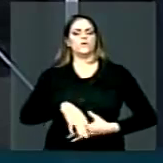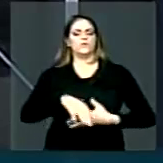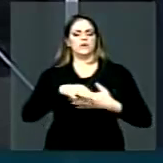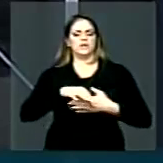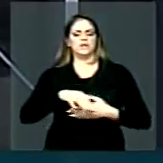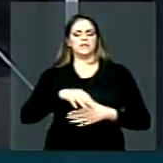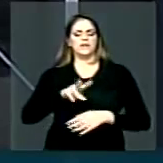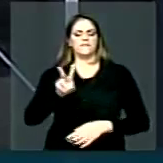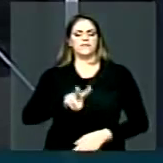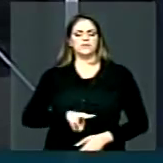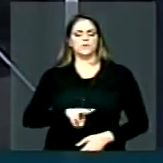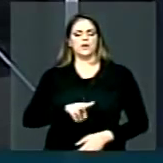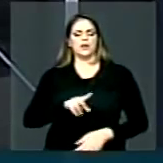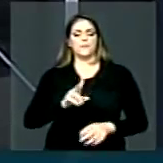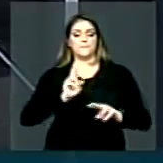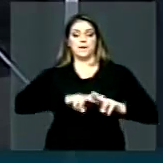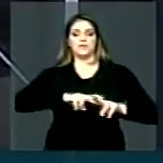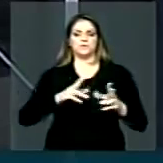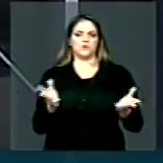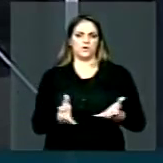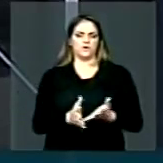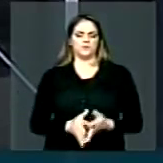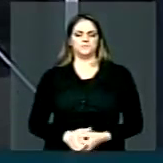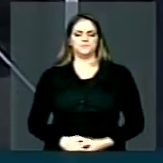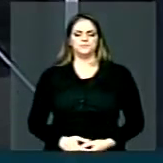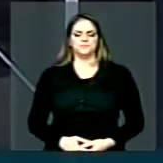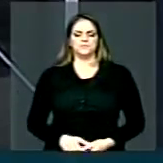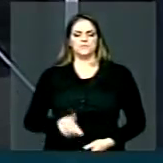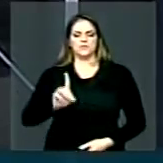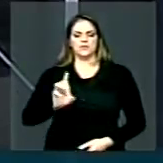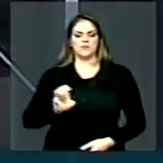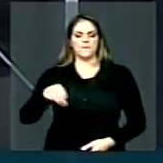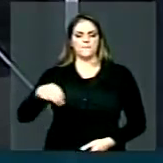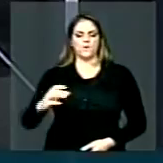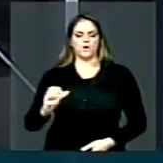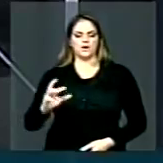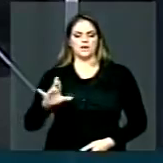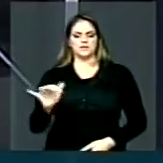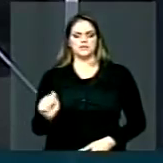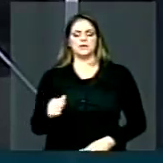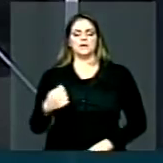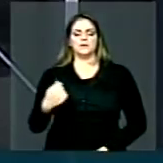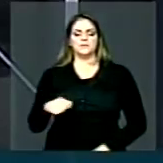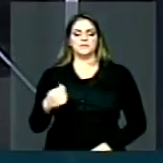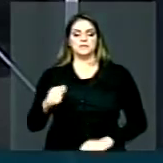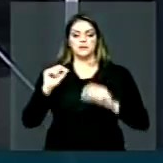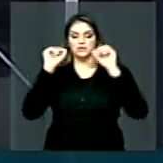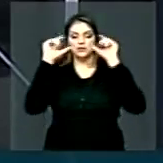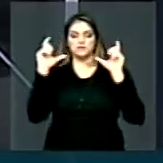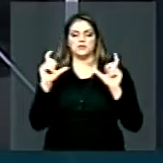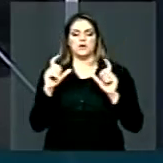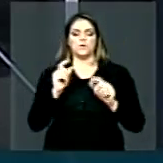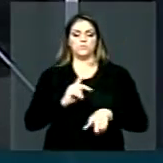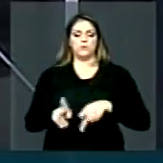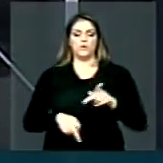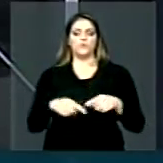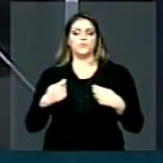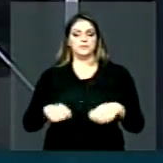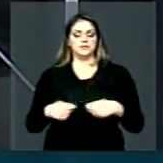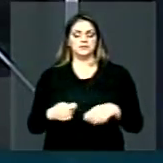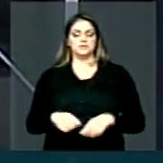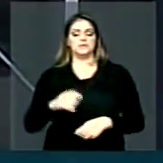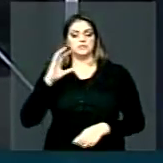da Venezuela, está preso nesse momento. A democracia precisa vigir na Venezuela, o povo precisa